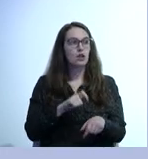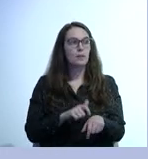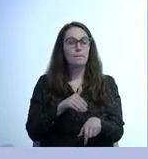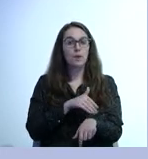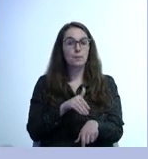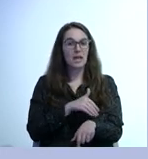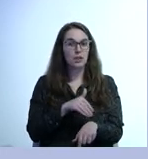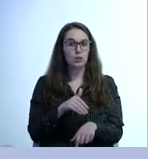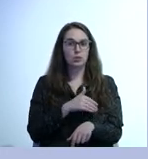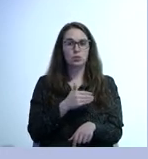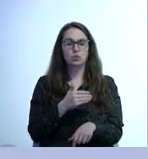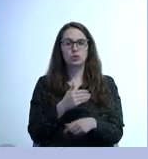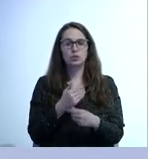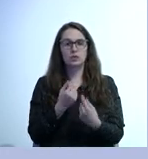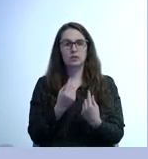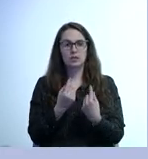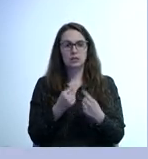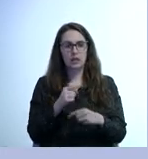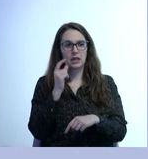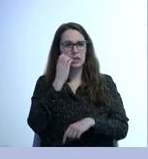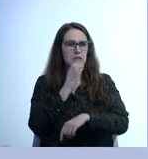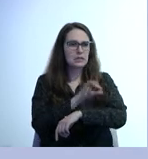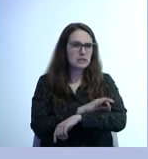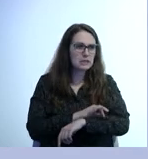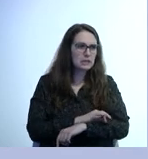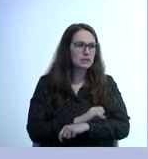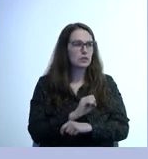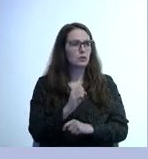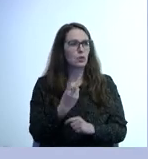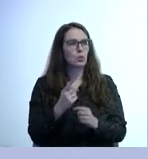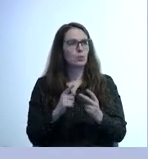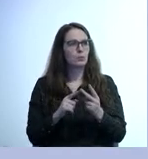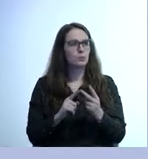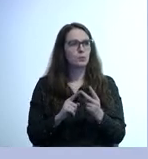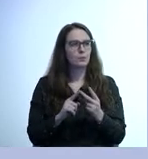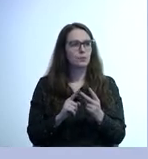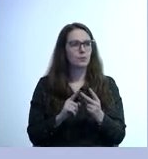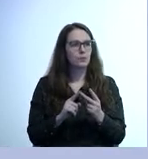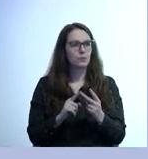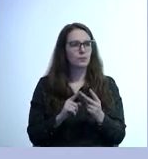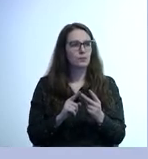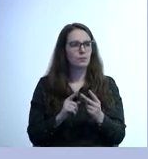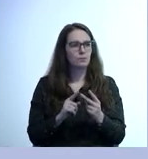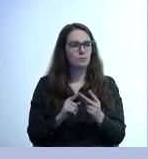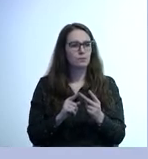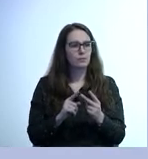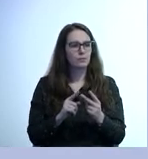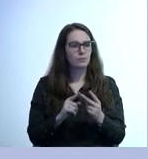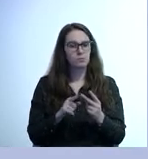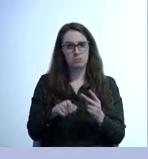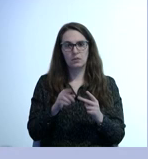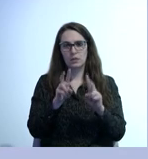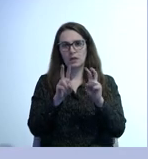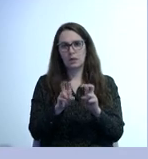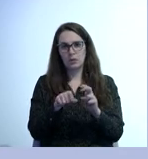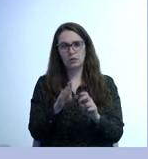há, obviamente, o exemplo do Arquiteto Siza, ou agora este momento em que o particular deste foco sobre o João